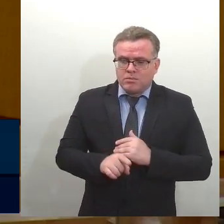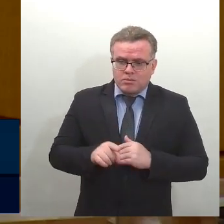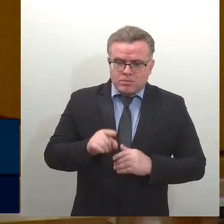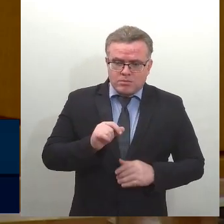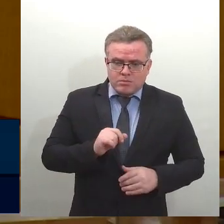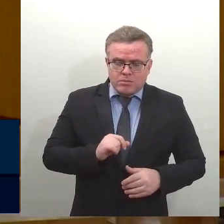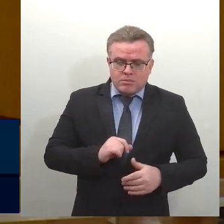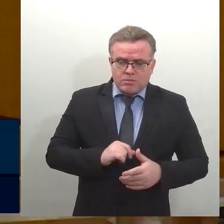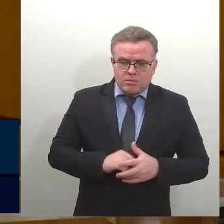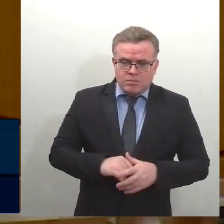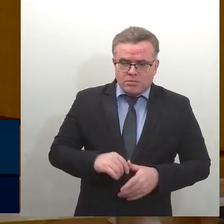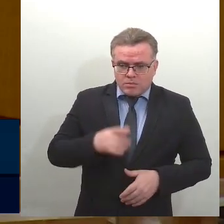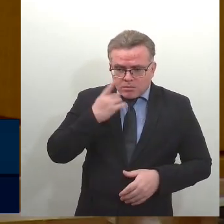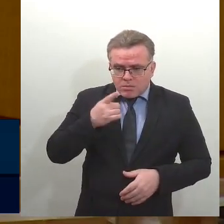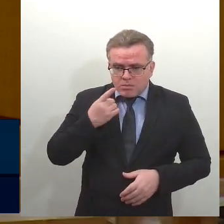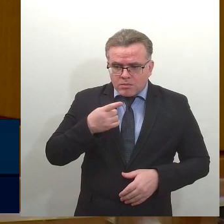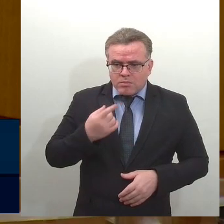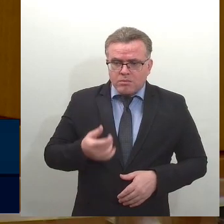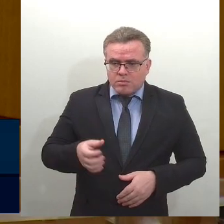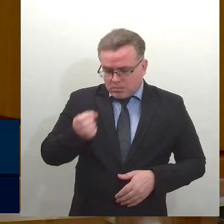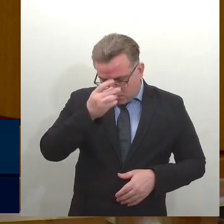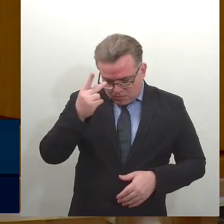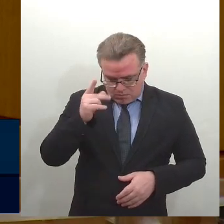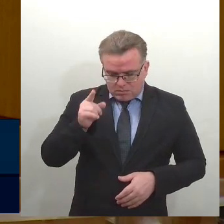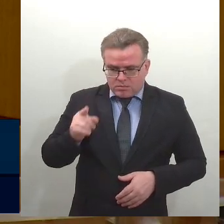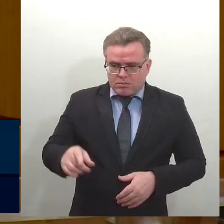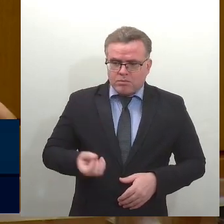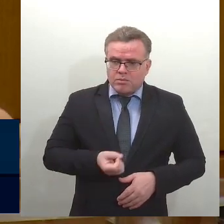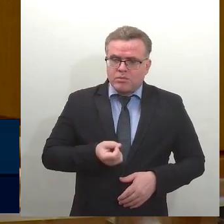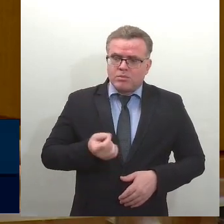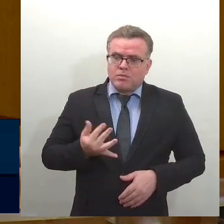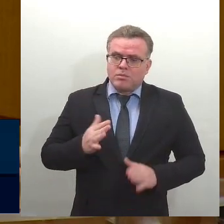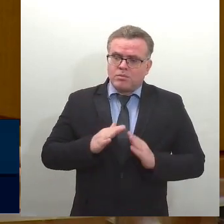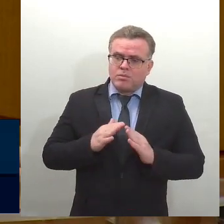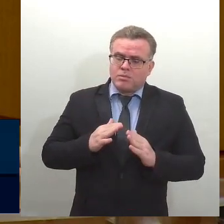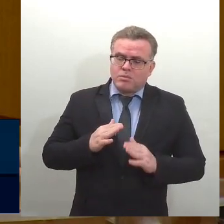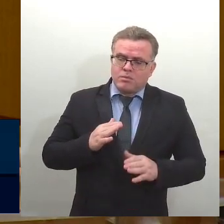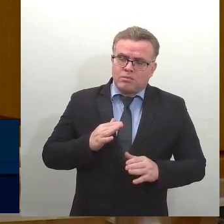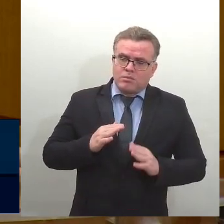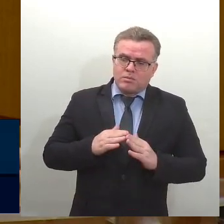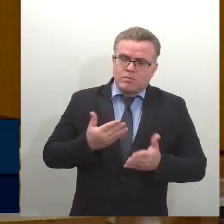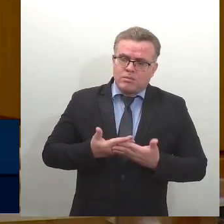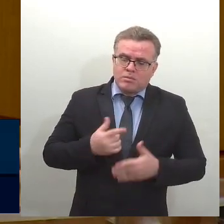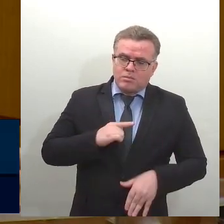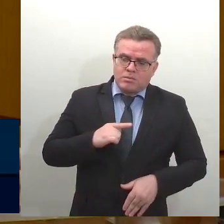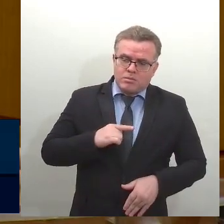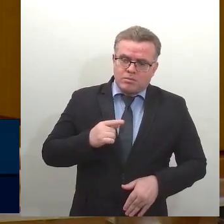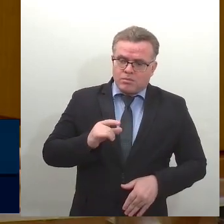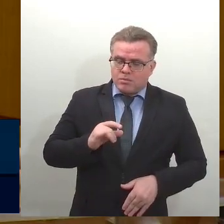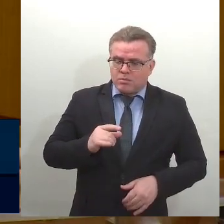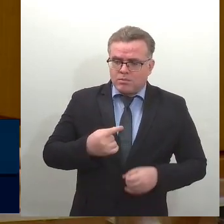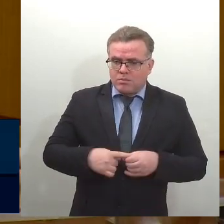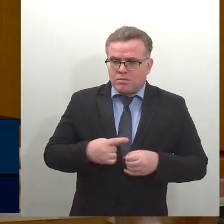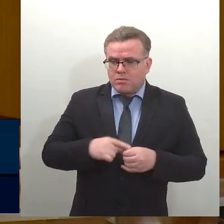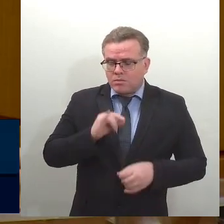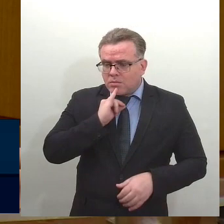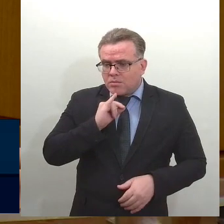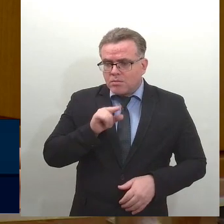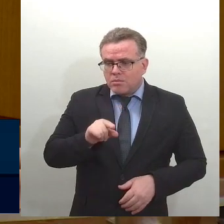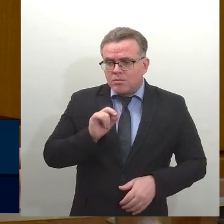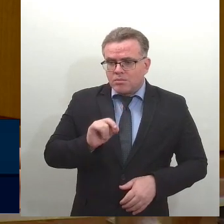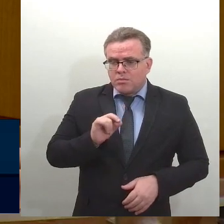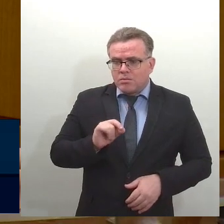prefeito: quantas escolas tem o município de Itabaiana? Eu já vou responder.